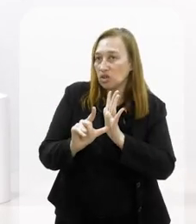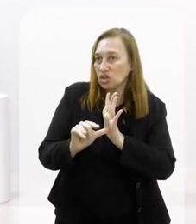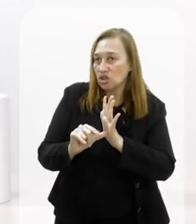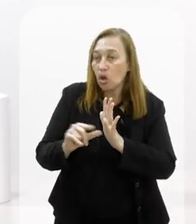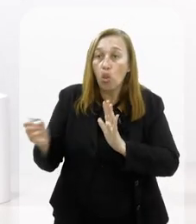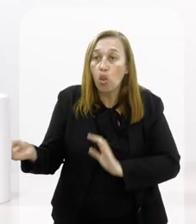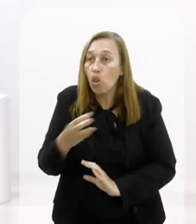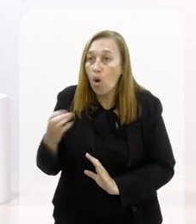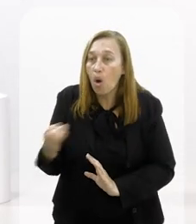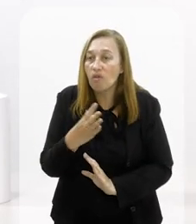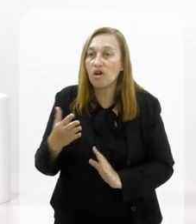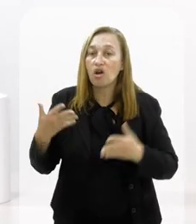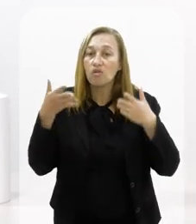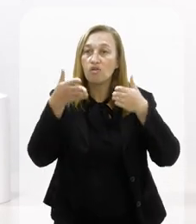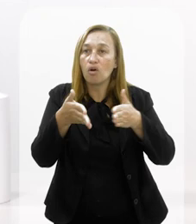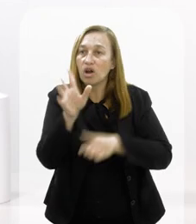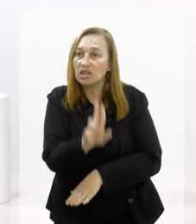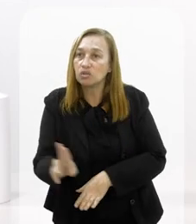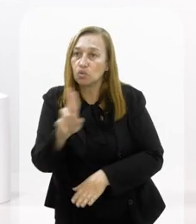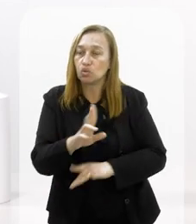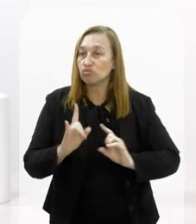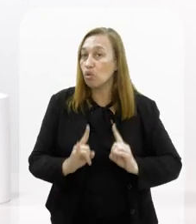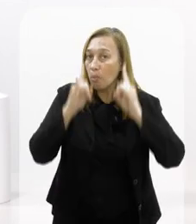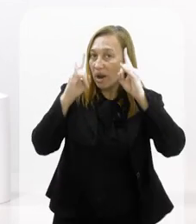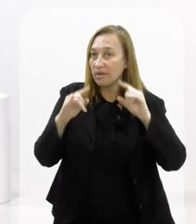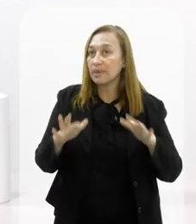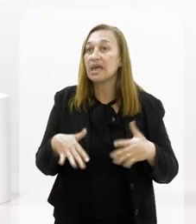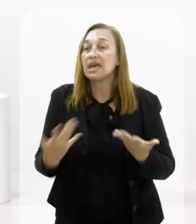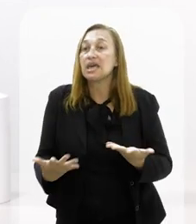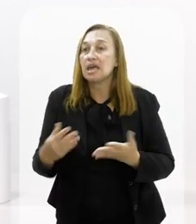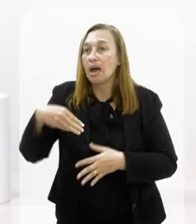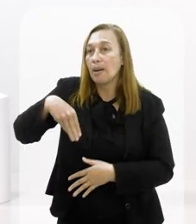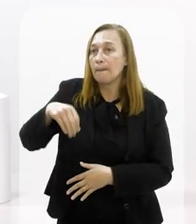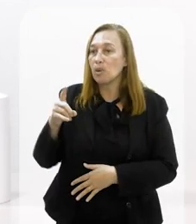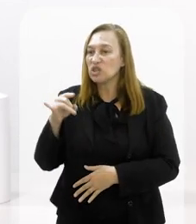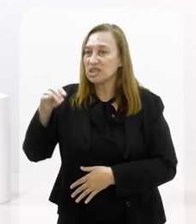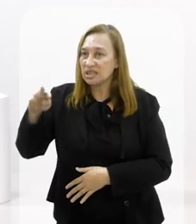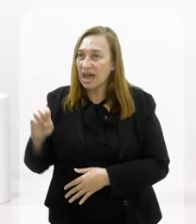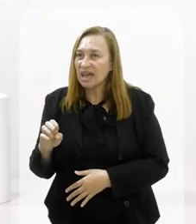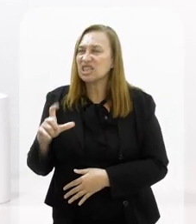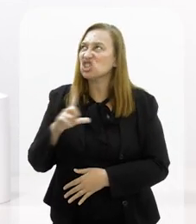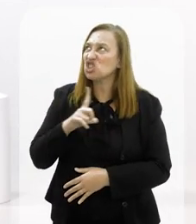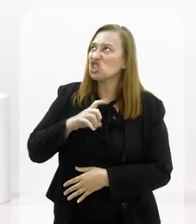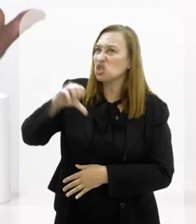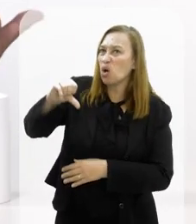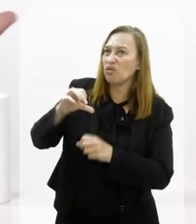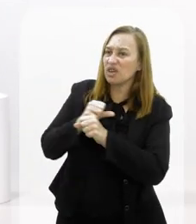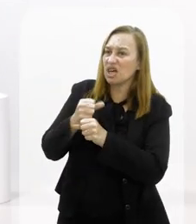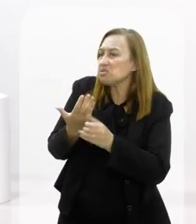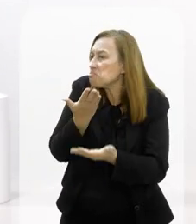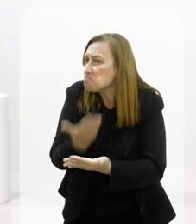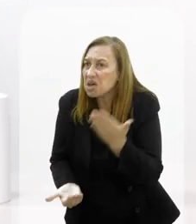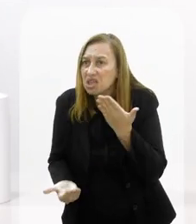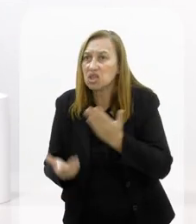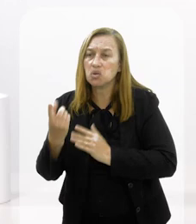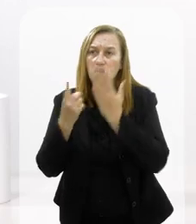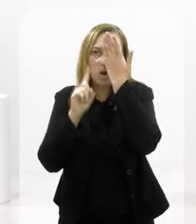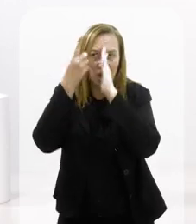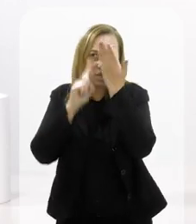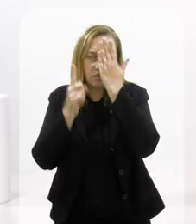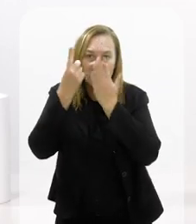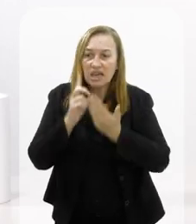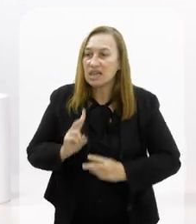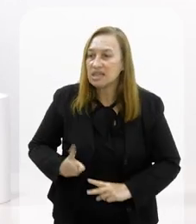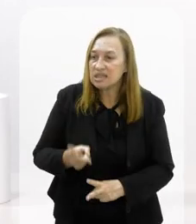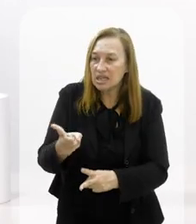da escola focada nisso focada na utilização do prédio e a mocidade tinha nos 9 anos anteriores perdido o carnaval